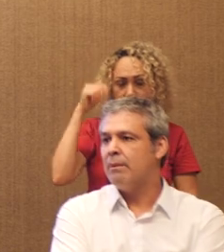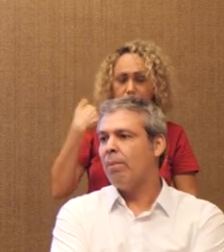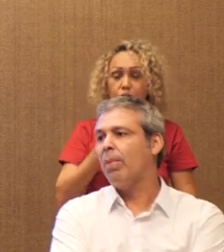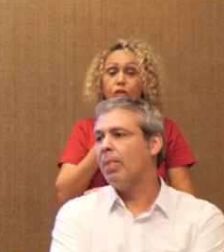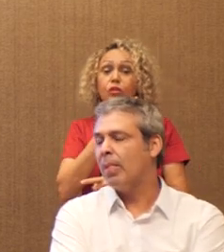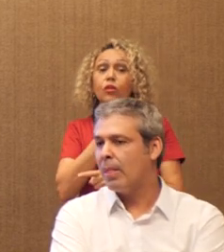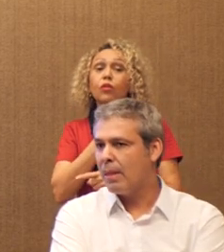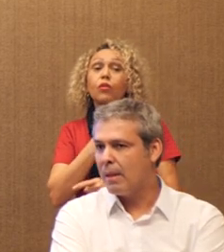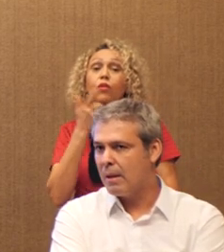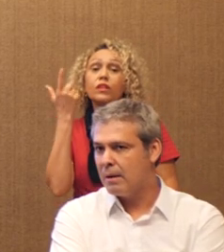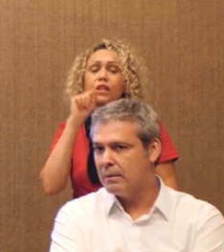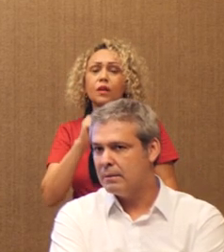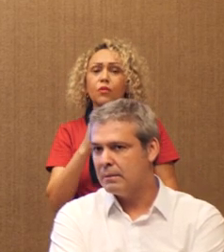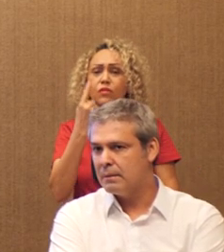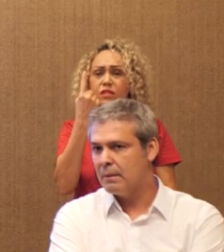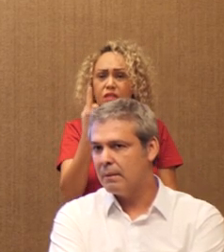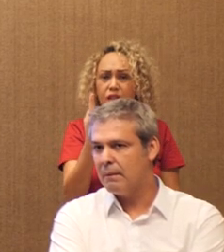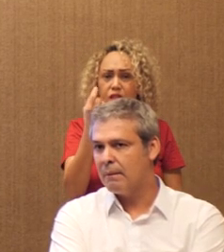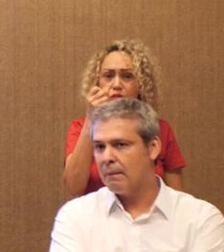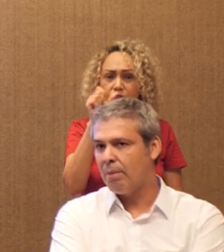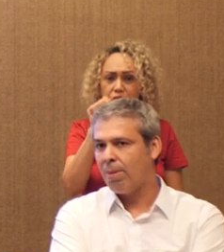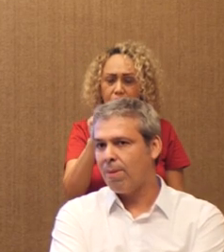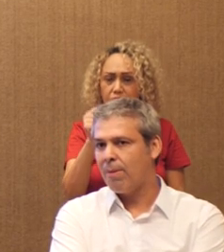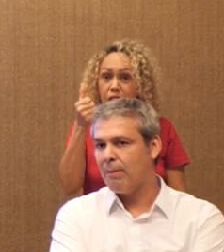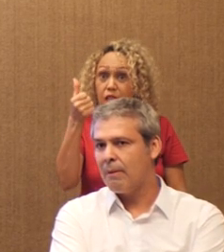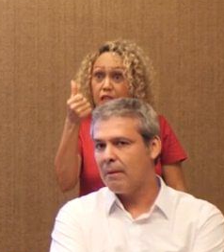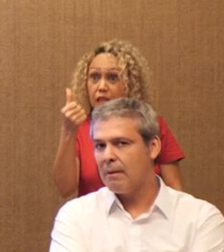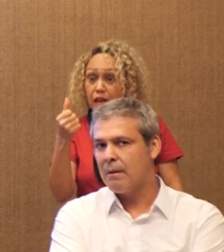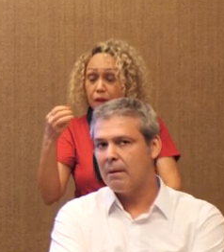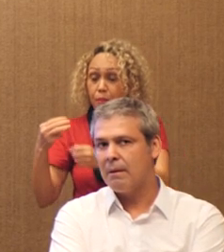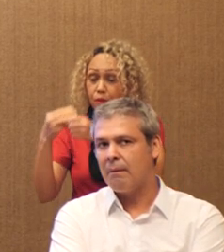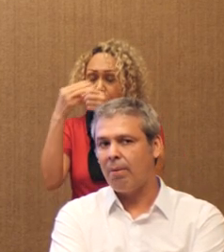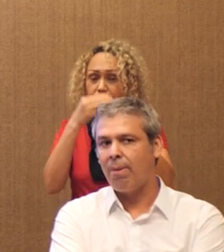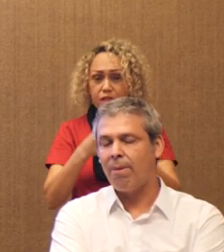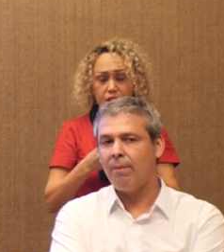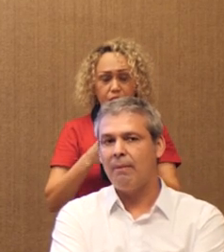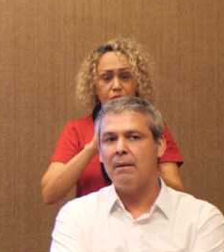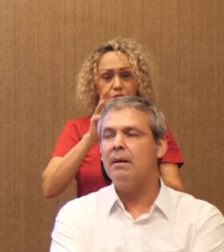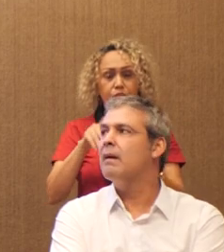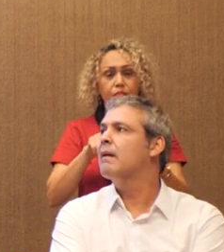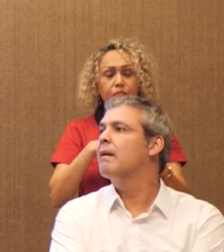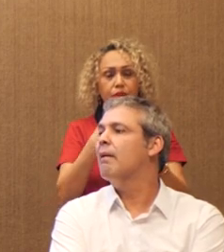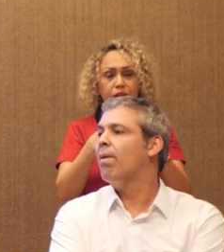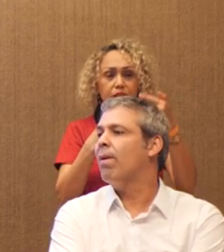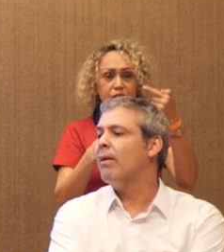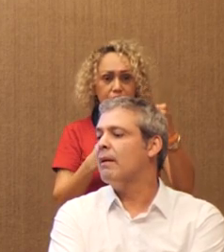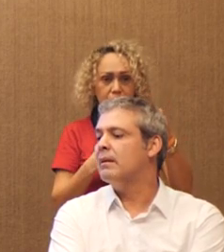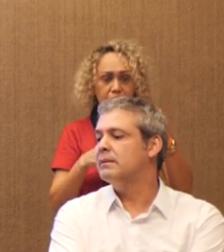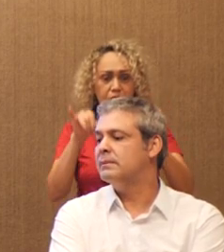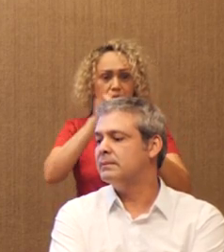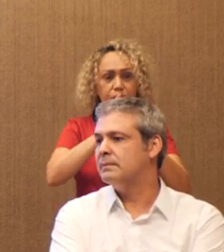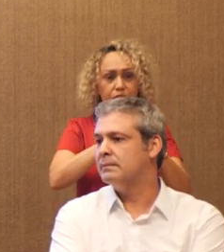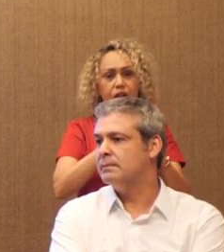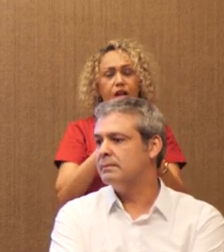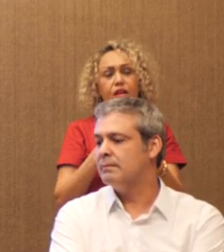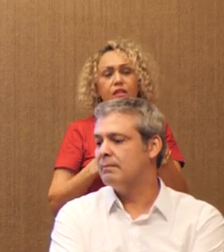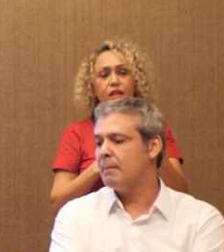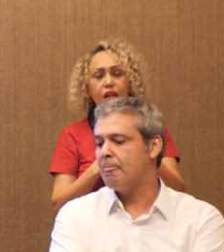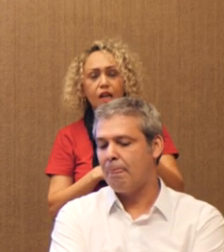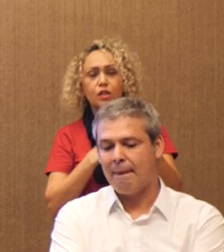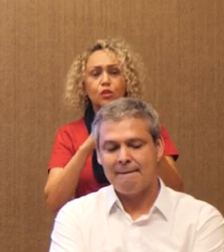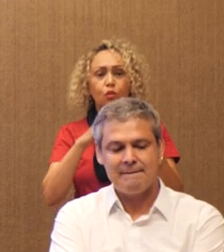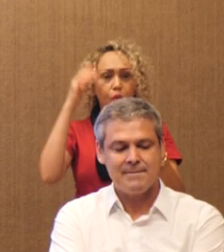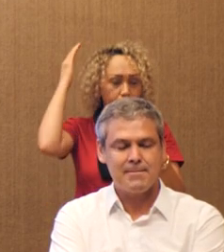conquistamos 186 municípios e 7 capitais. Aí agregamos Aracaju, Belém, Marcelo Deda, Edmilson